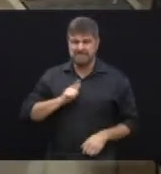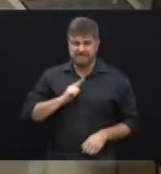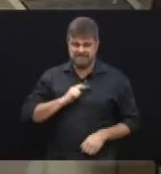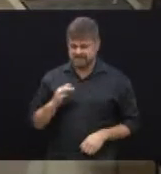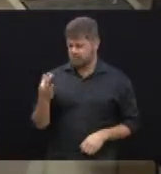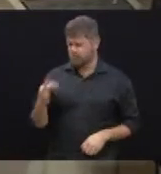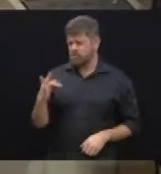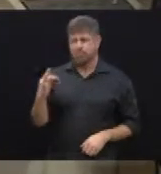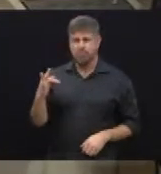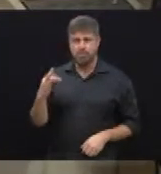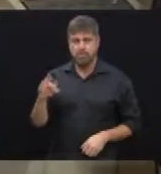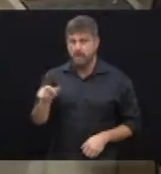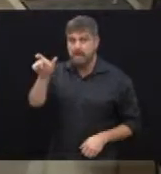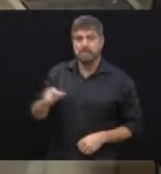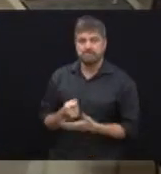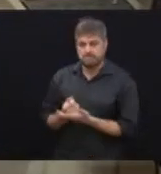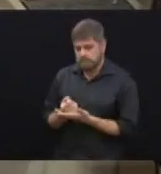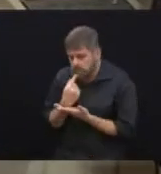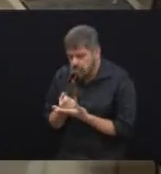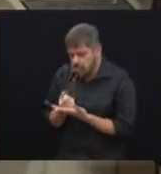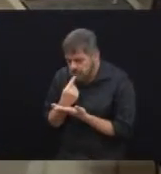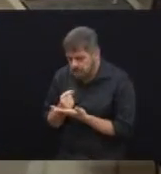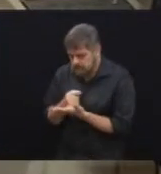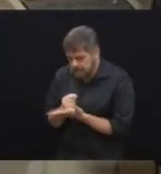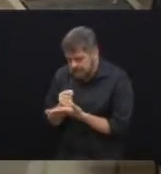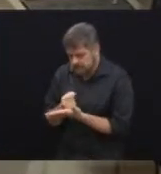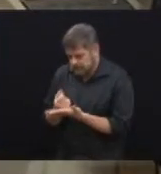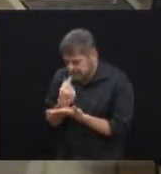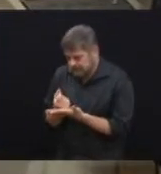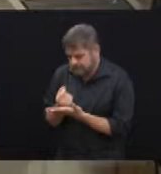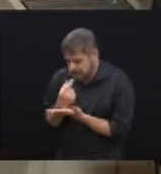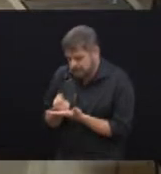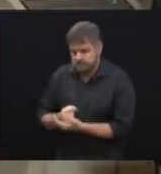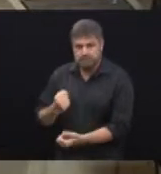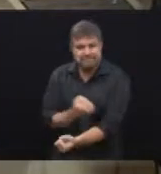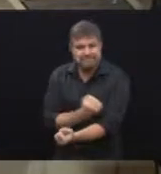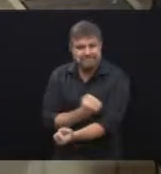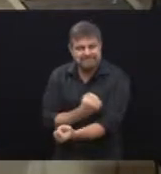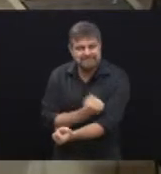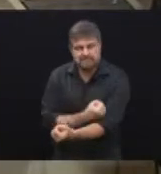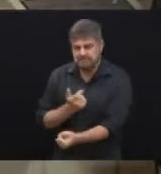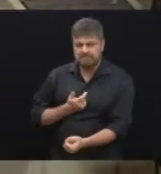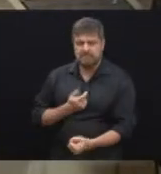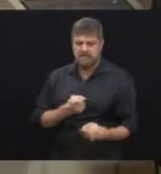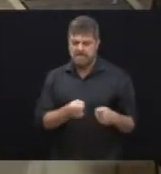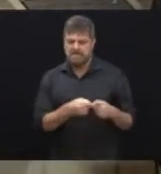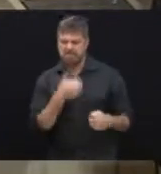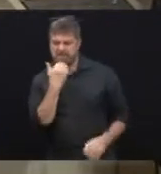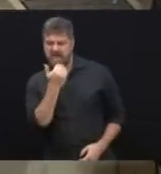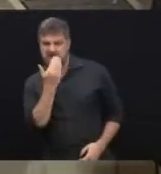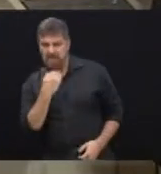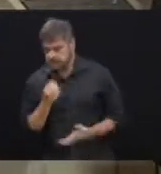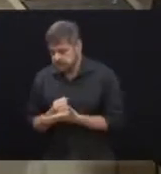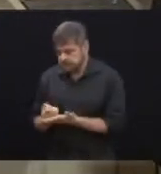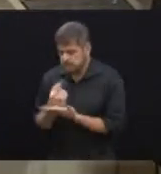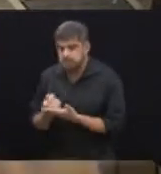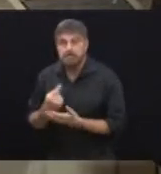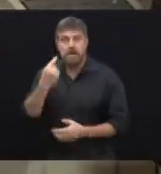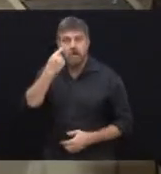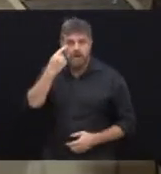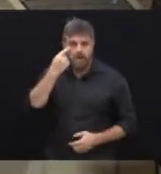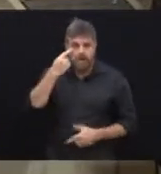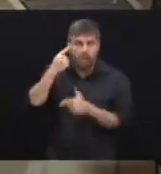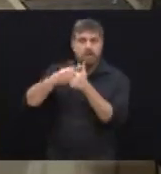que tem quadros inflamatórios articulares e começam a fazer uso de corticoides mais precocemente, às vezes sem indicação médica, e